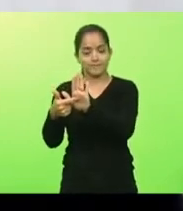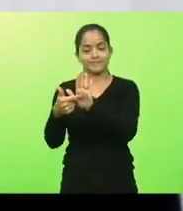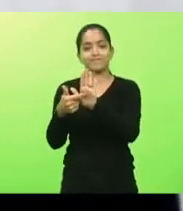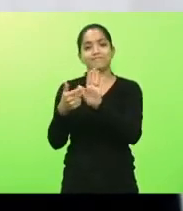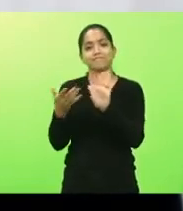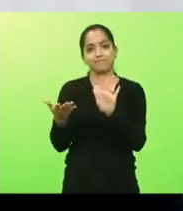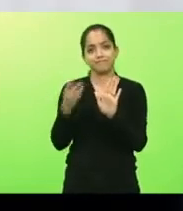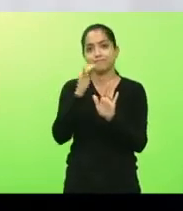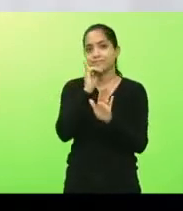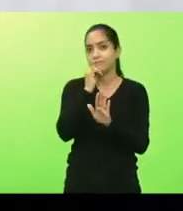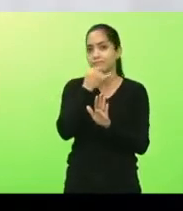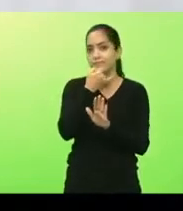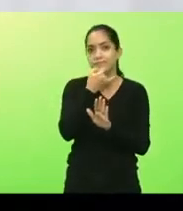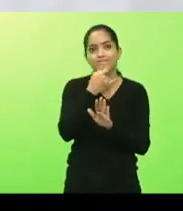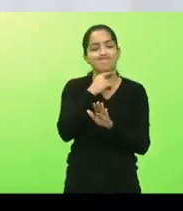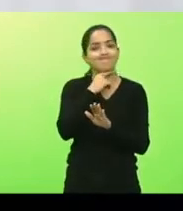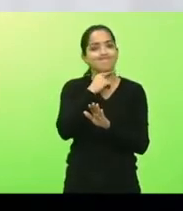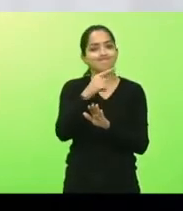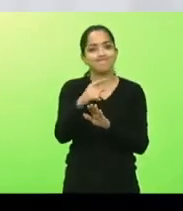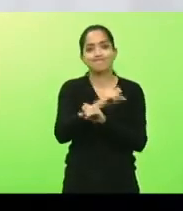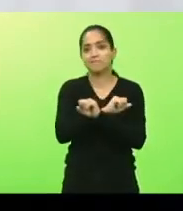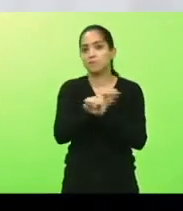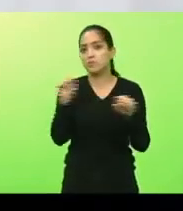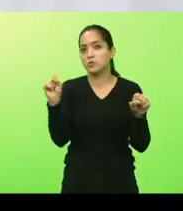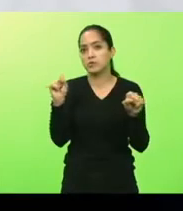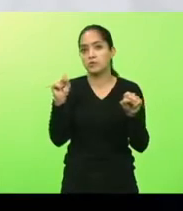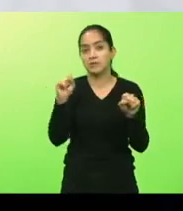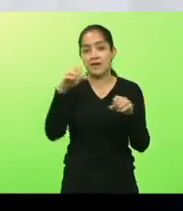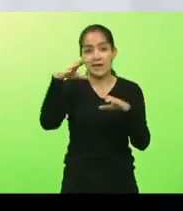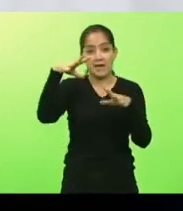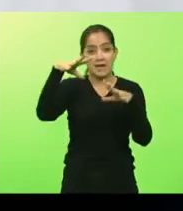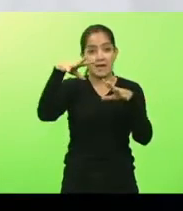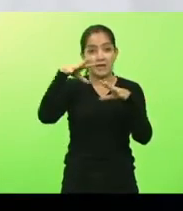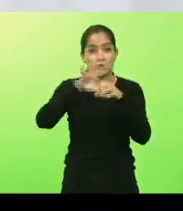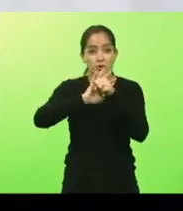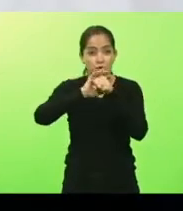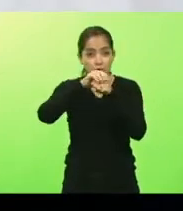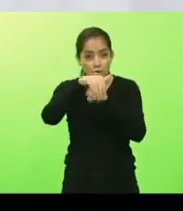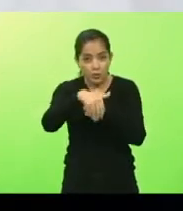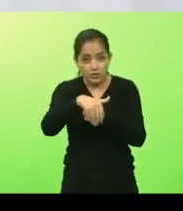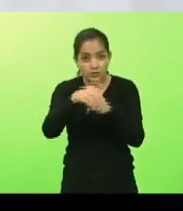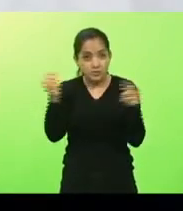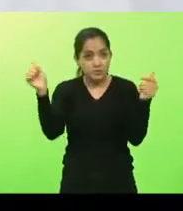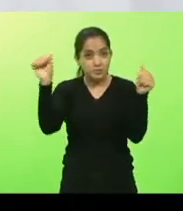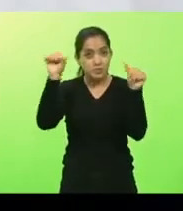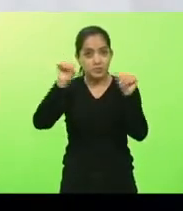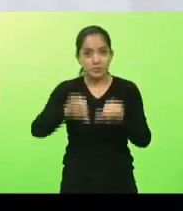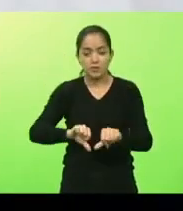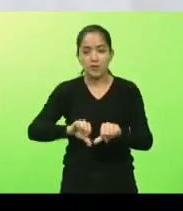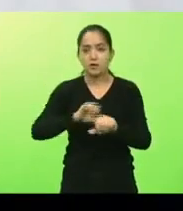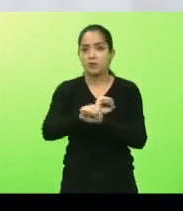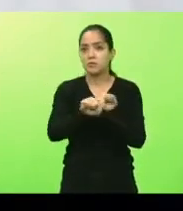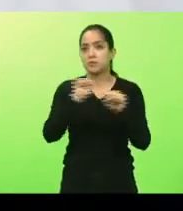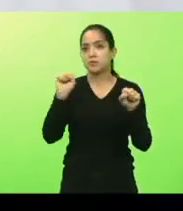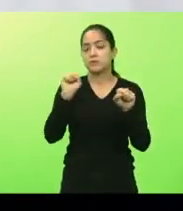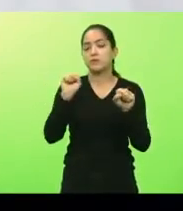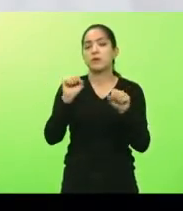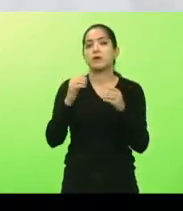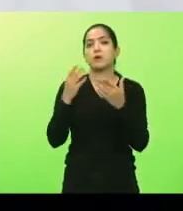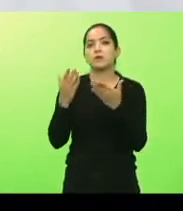Infelizmente, não tem como mais transitar. À noite, está proibido andar nessas SCs. Então, eu faço um apelo